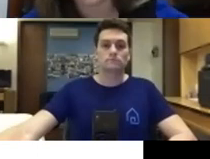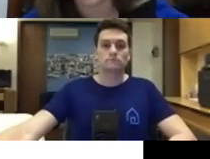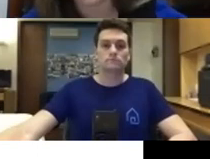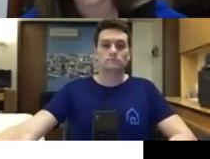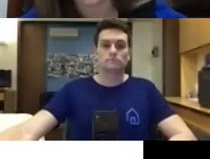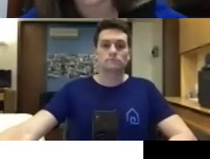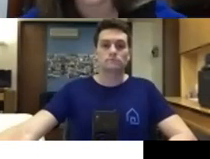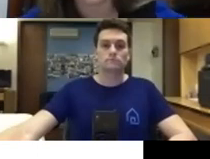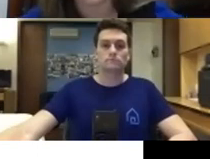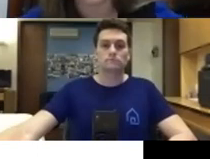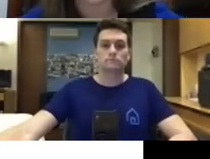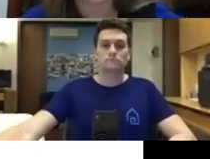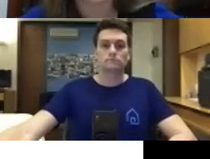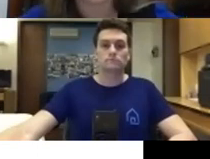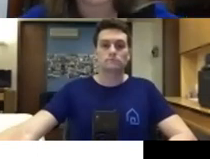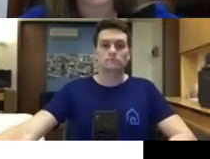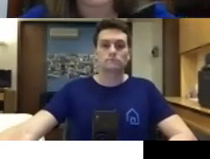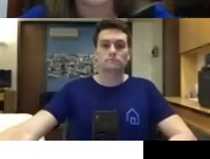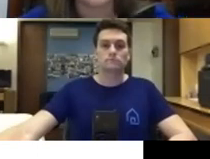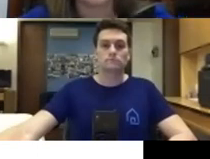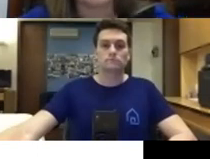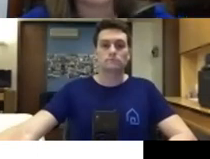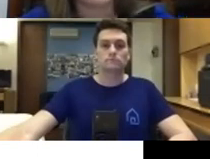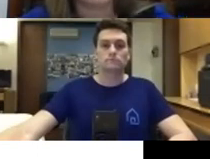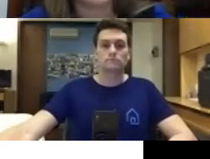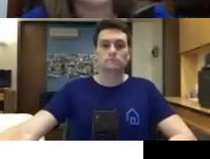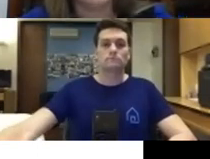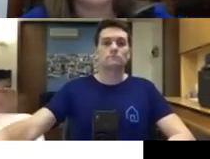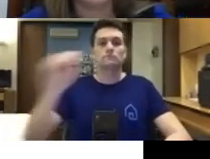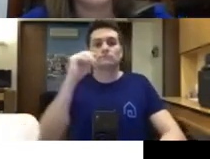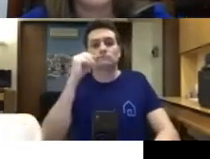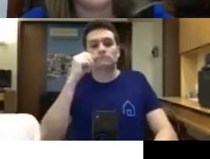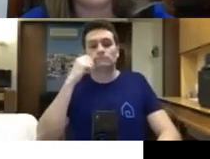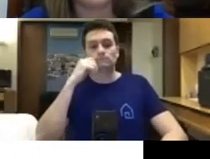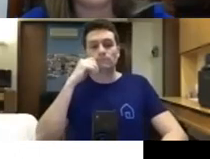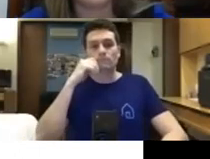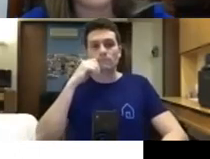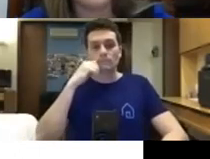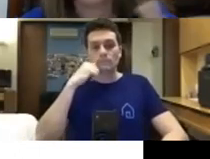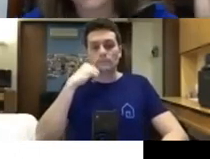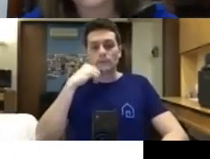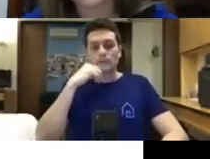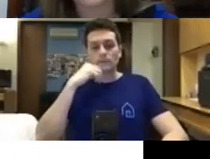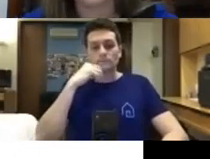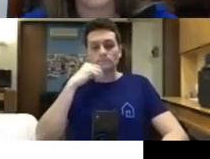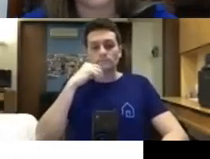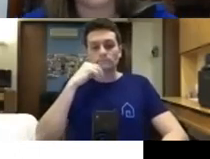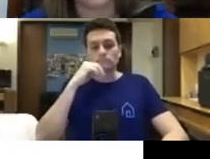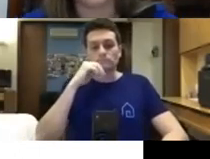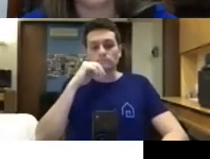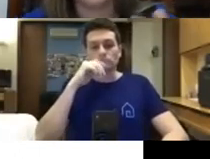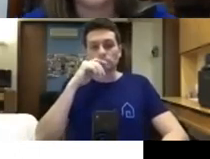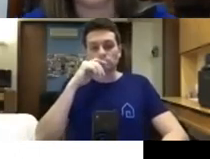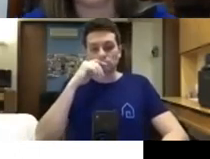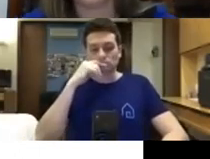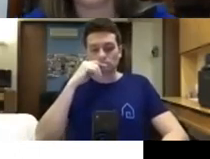objetivo da apresentação, né? Mas nós temos aqui, então, Aí vem a relação do tempo, né? Nós